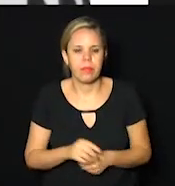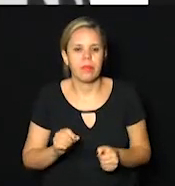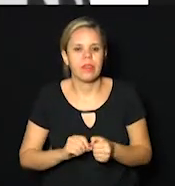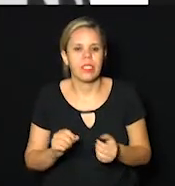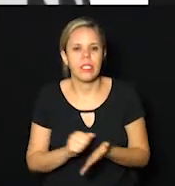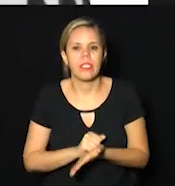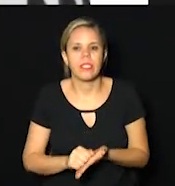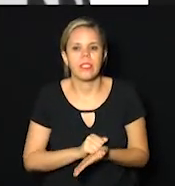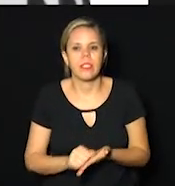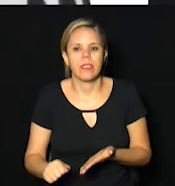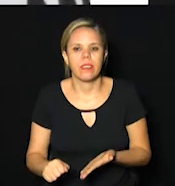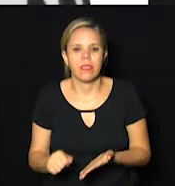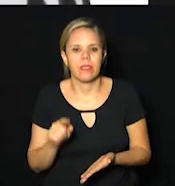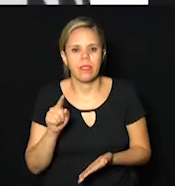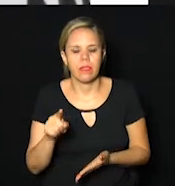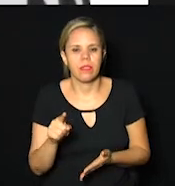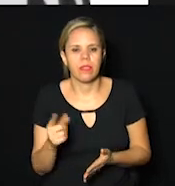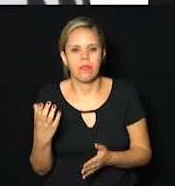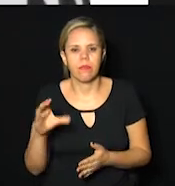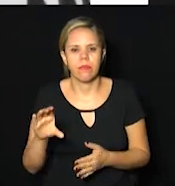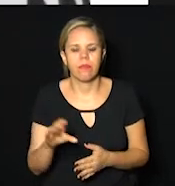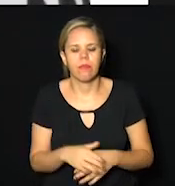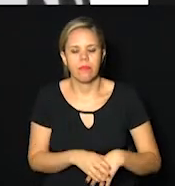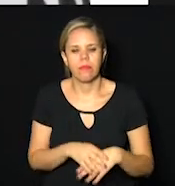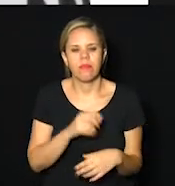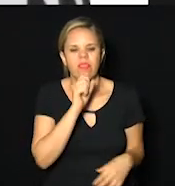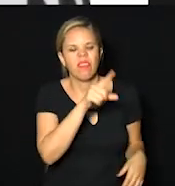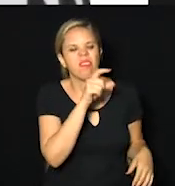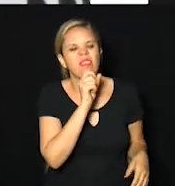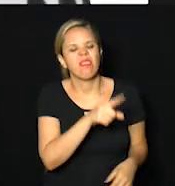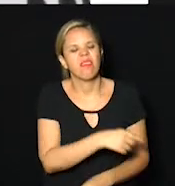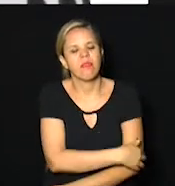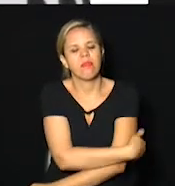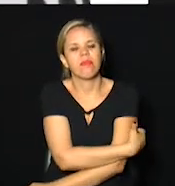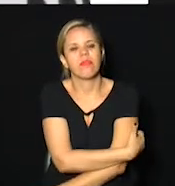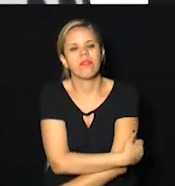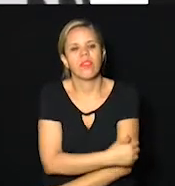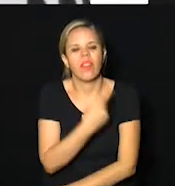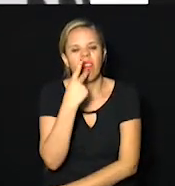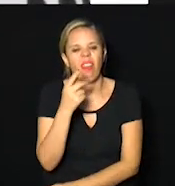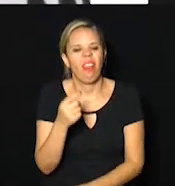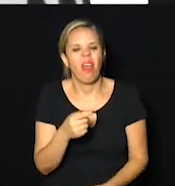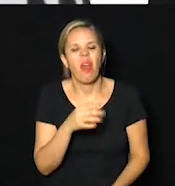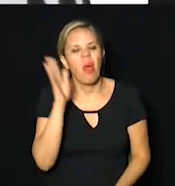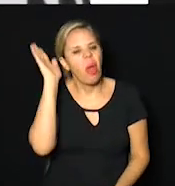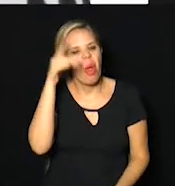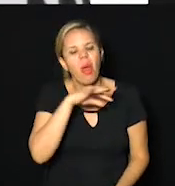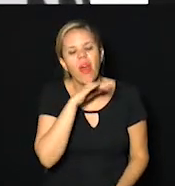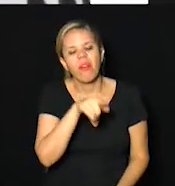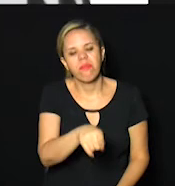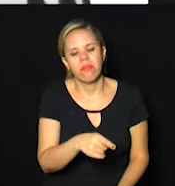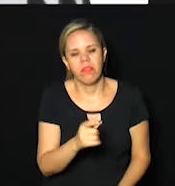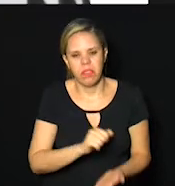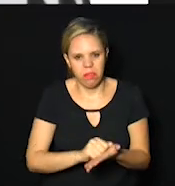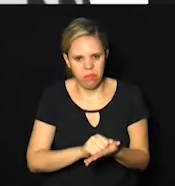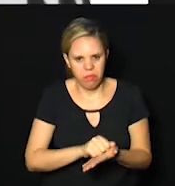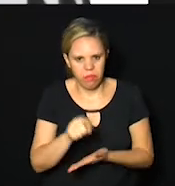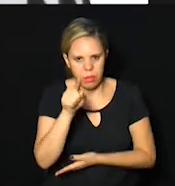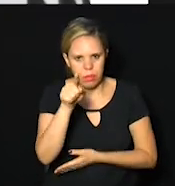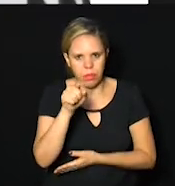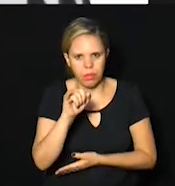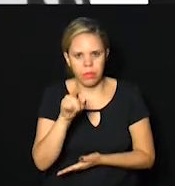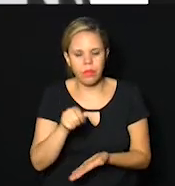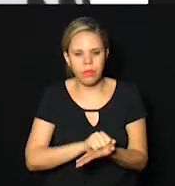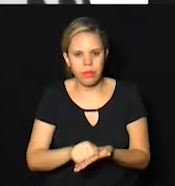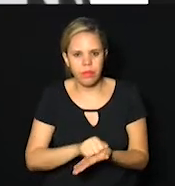apaga? Ali no seu post, alguém vai lá e te xinga. Ou fala que você é incompetente. Você apaga? Porque se você apaga, você